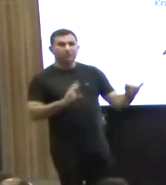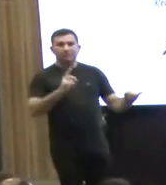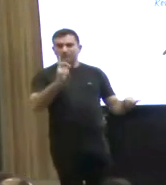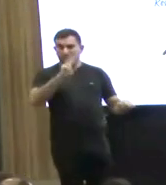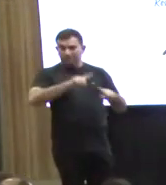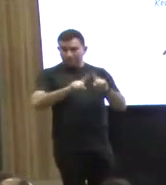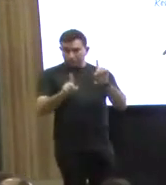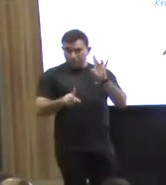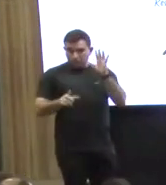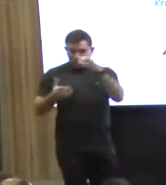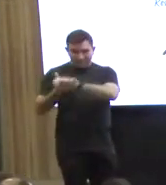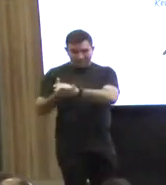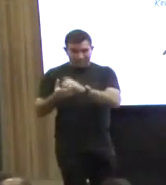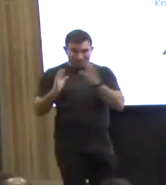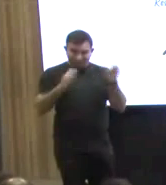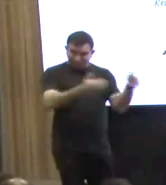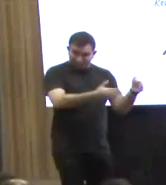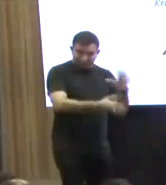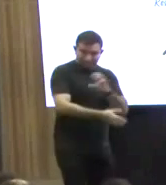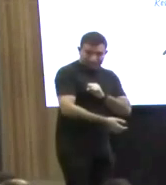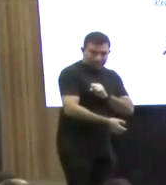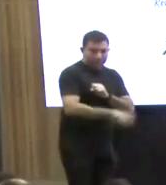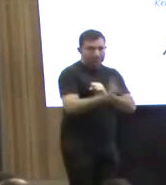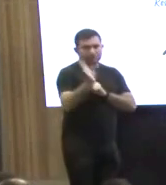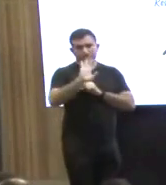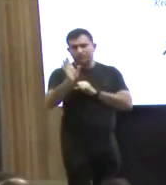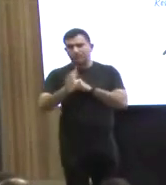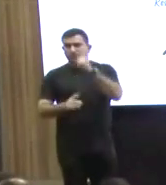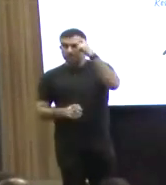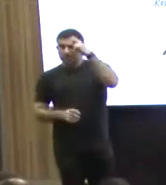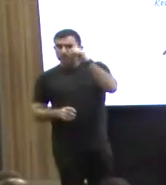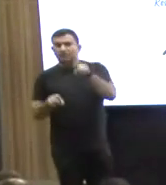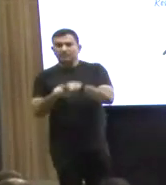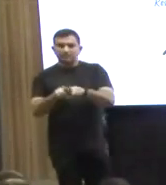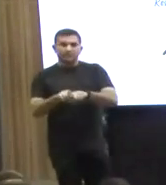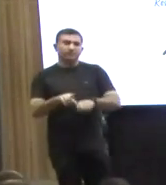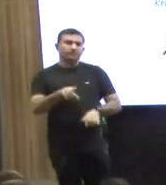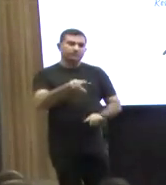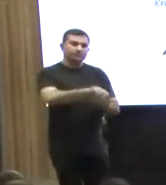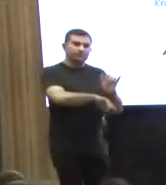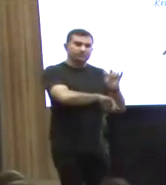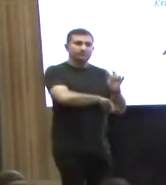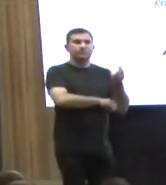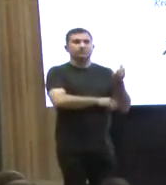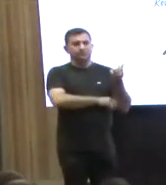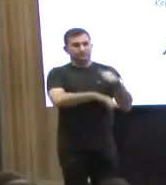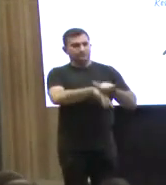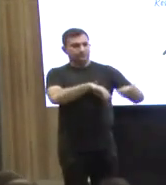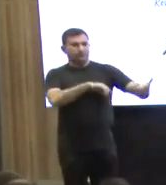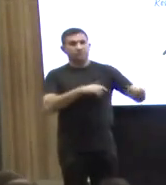Não é só por amor que as pessoas se casam não é mesmo? Aí fica o movimento gay fazendo um discurso bem sobre